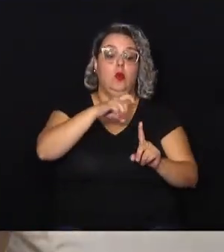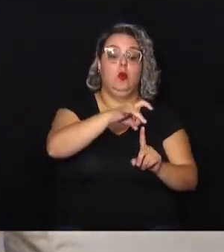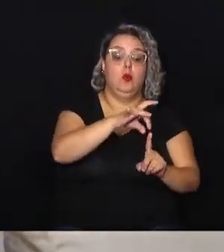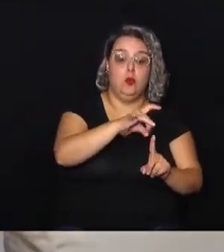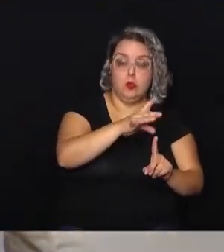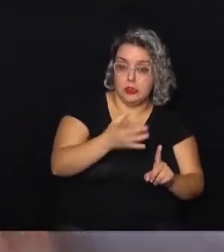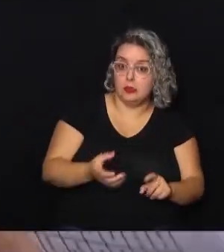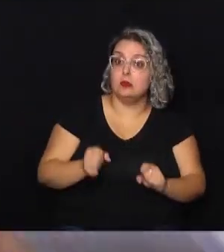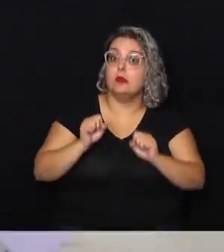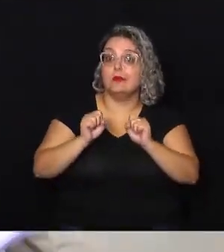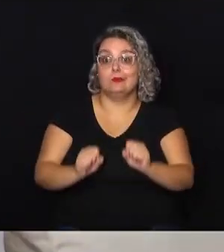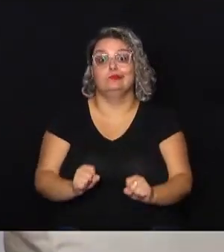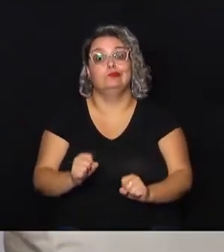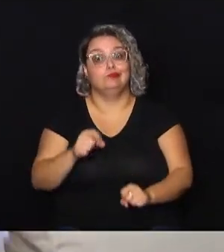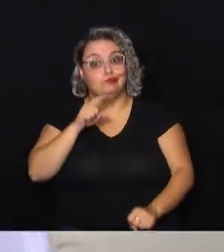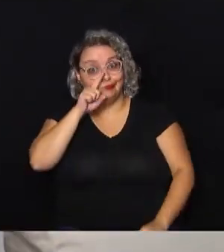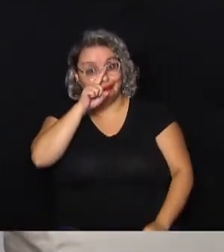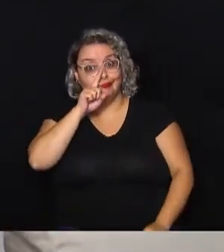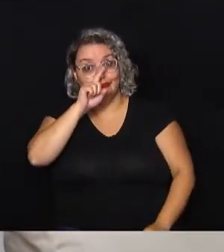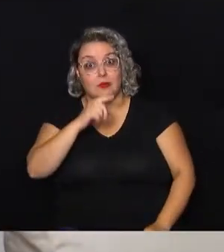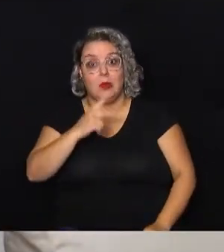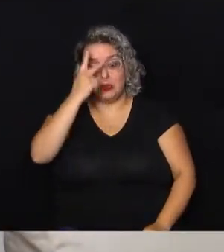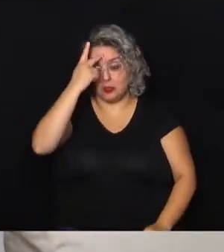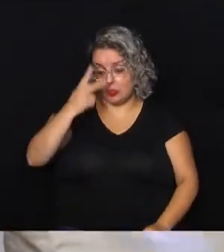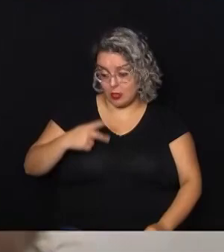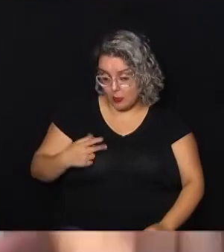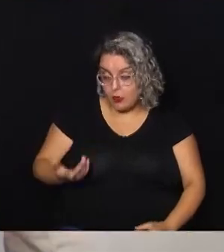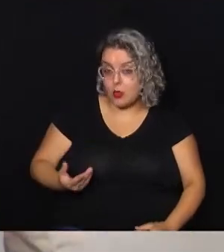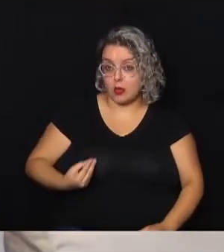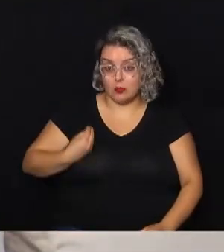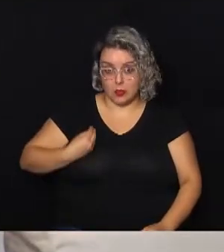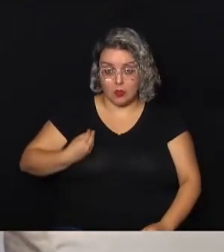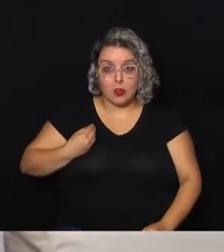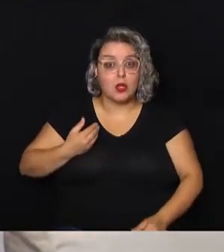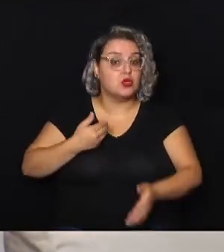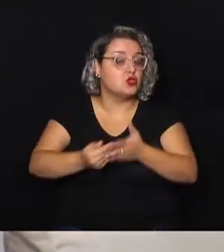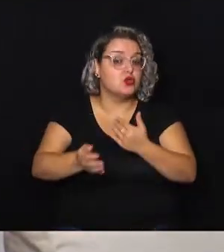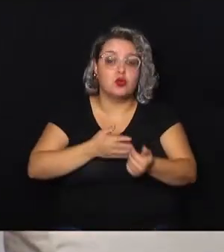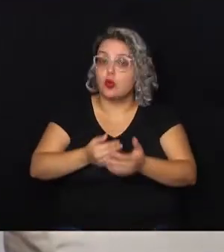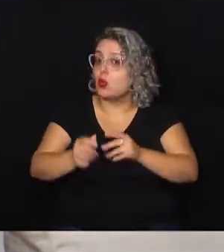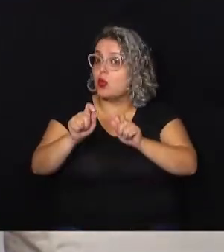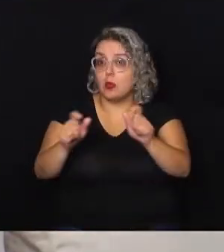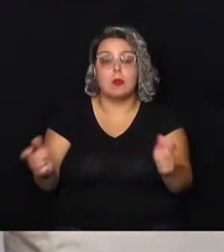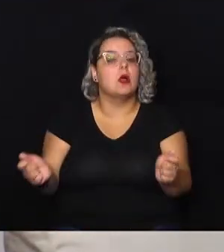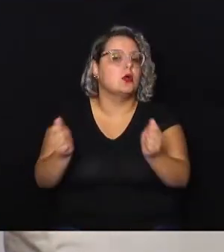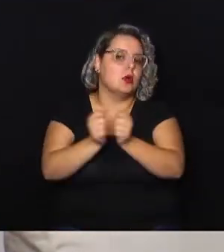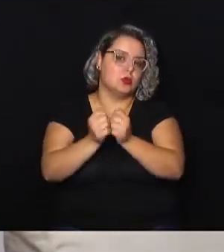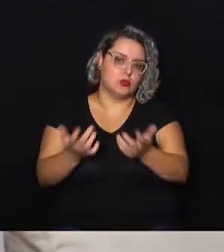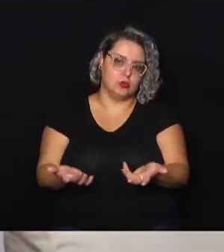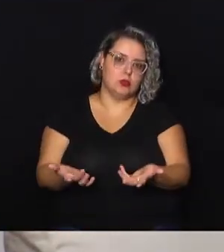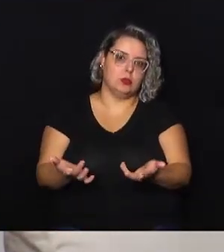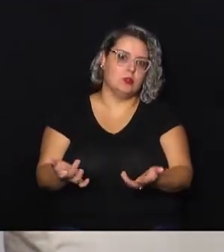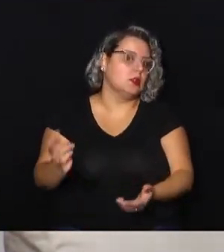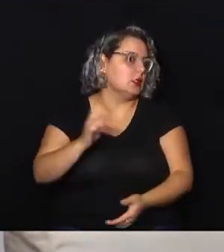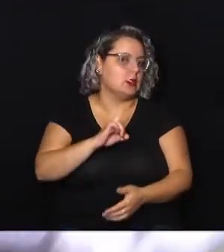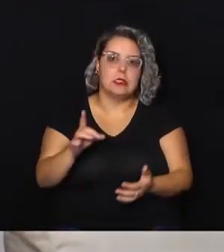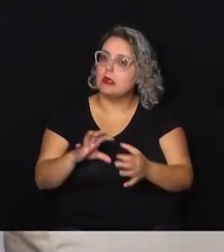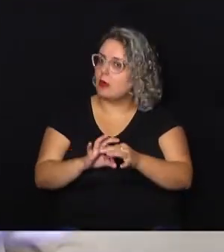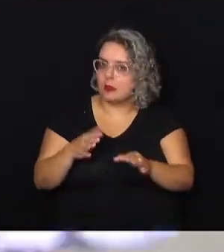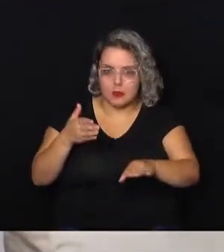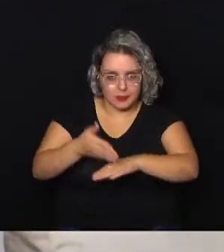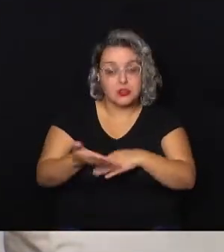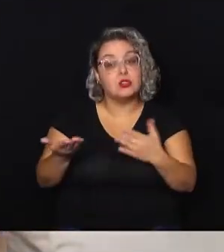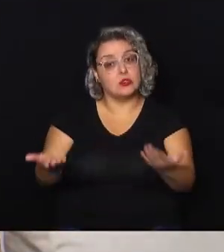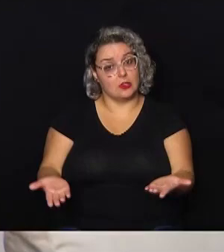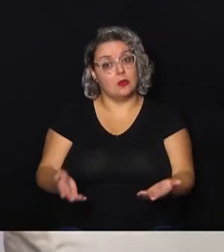significar um risco à sua integridade física e de qualquer um que você está ao lado, ele não é permitido que entre. Então,